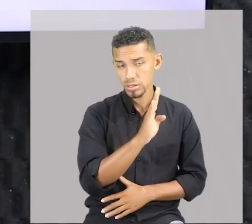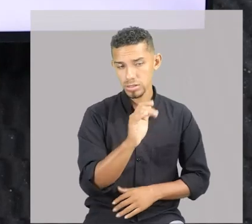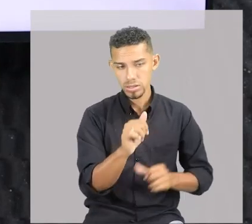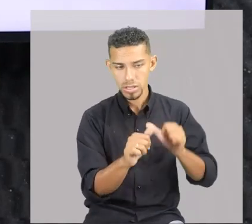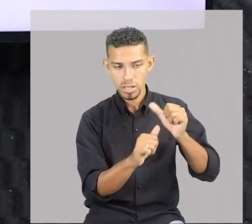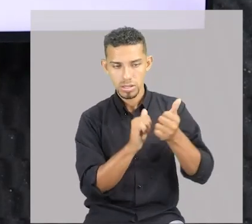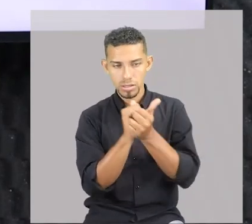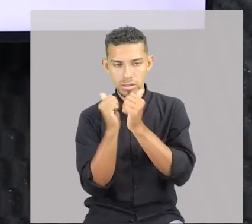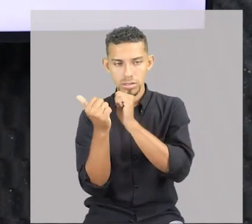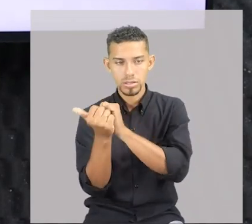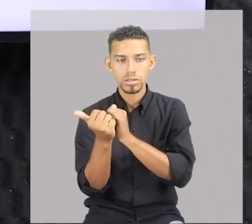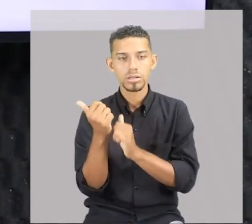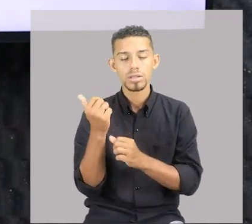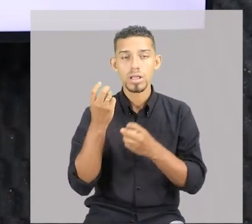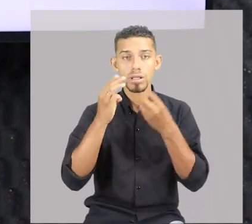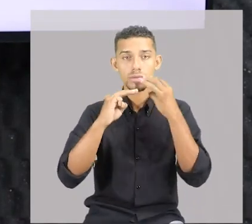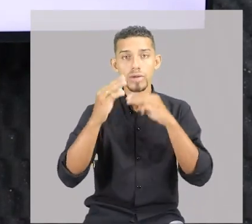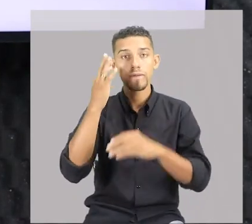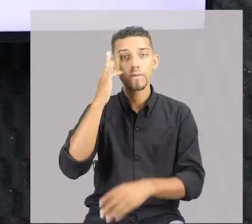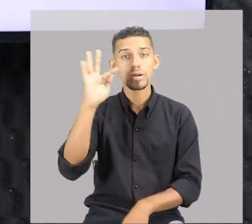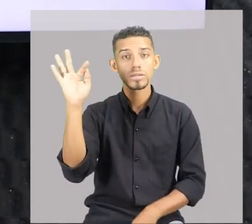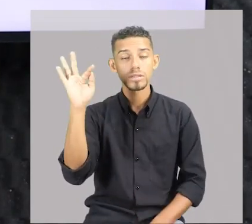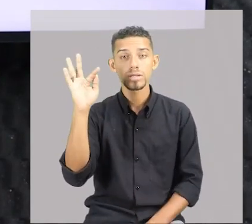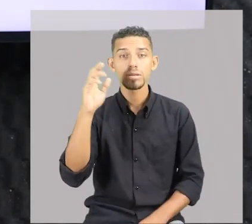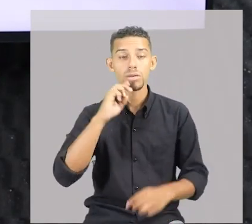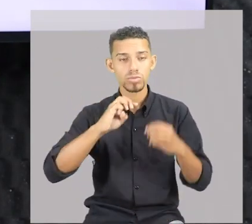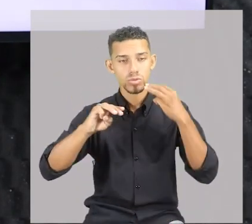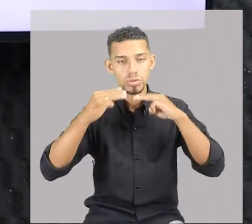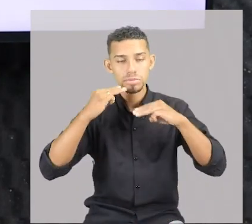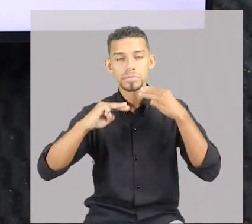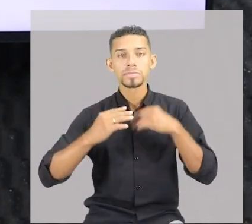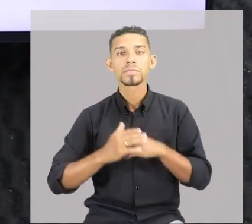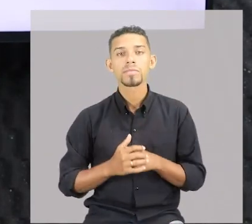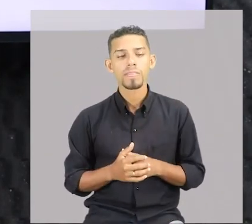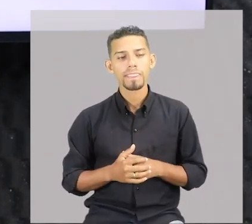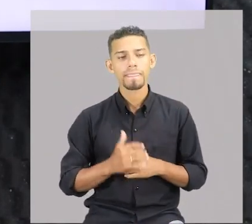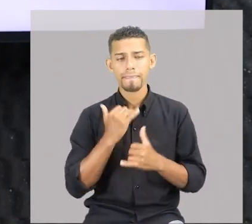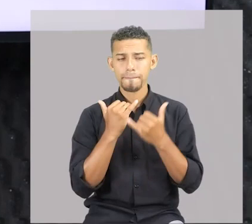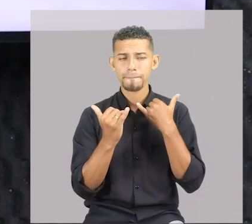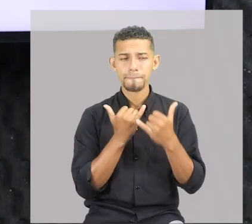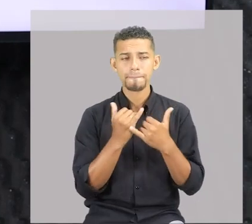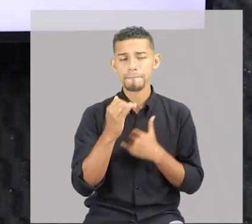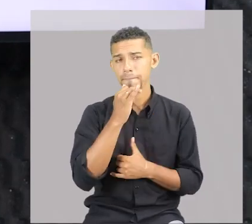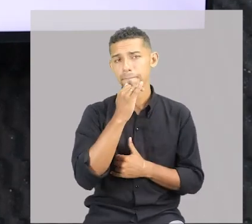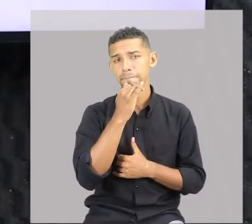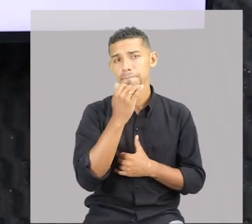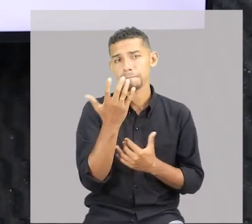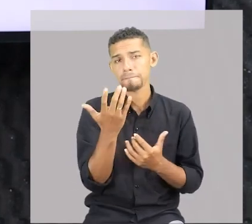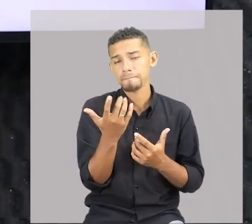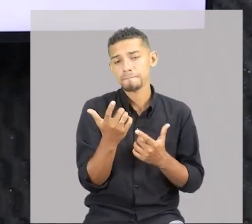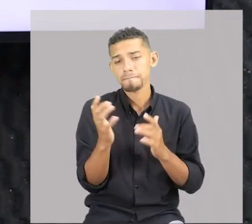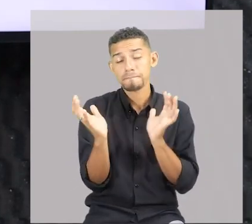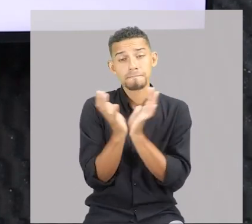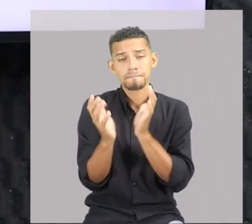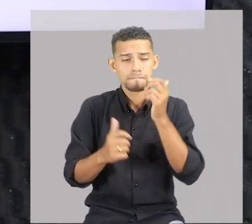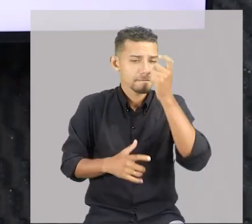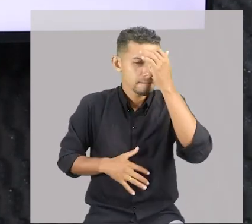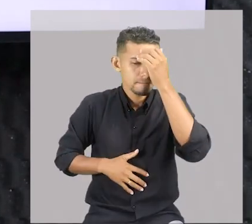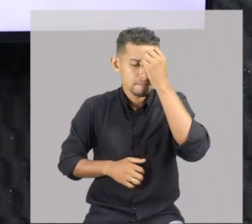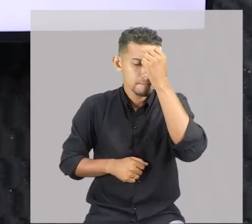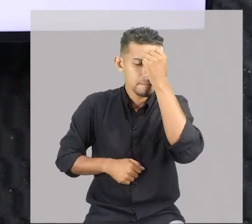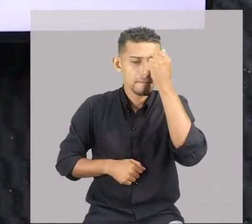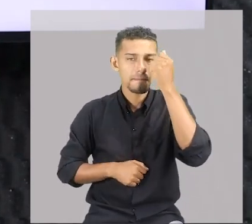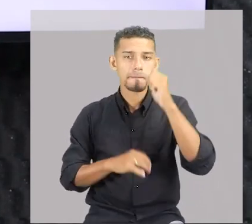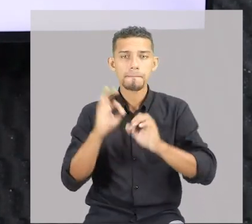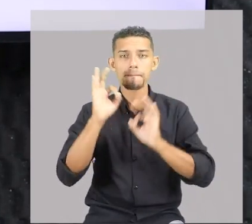uma adaptação e uma versão francesa para as letras de música. É muito parecido com o que muitas bandas de forró no Brasil